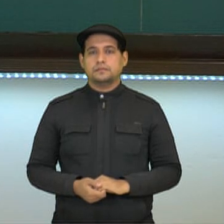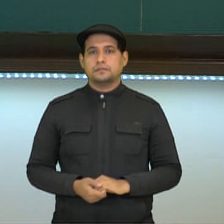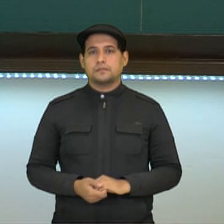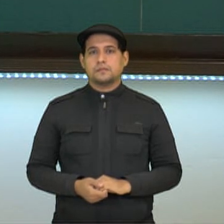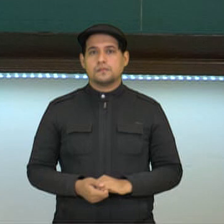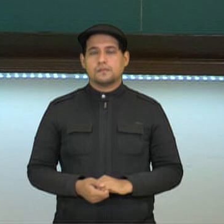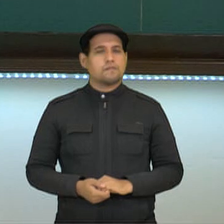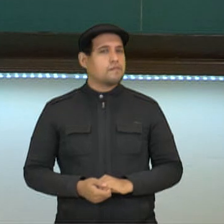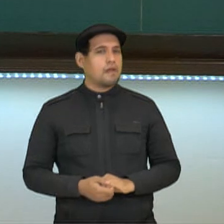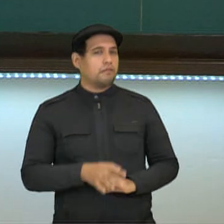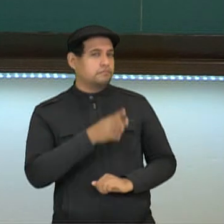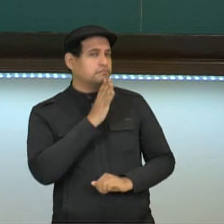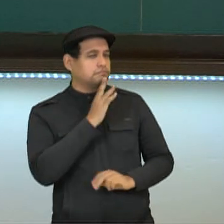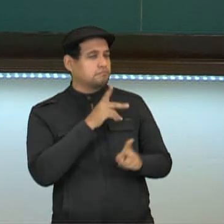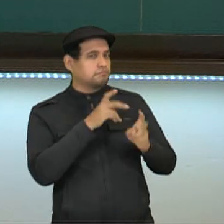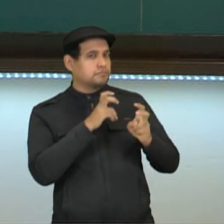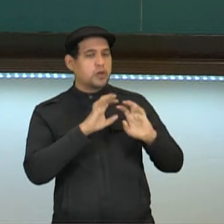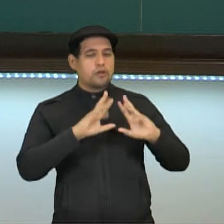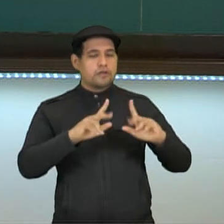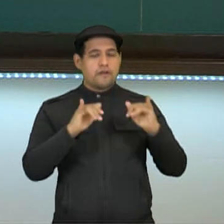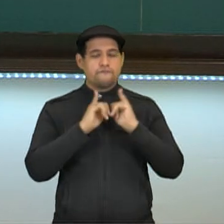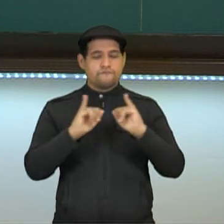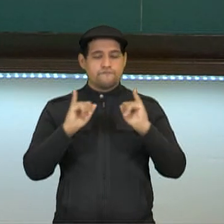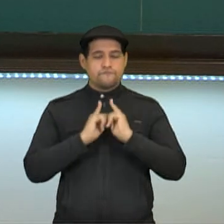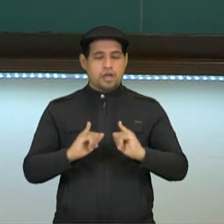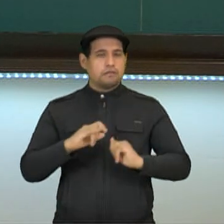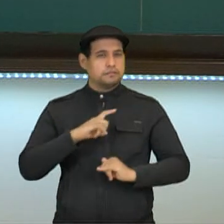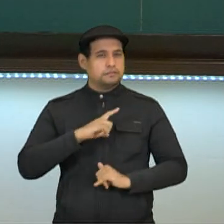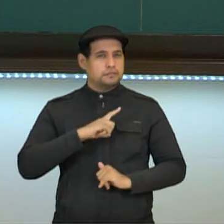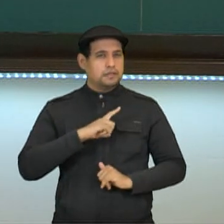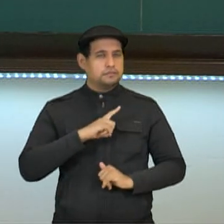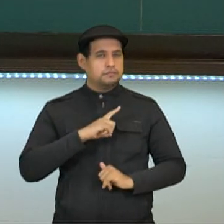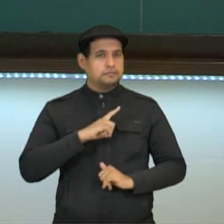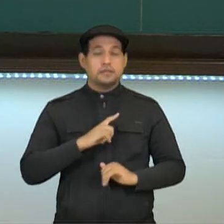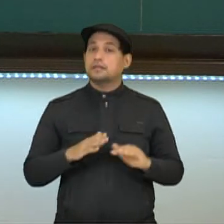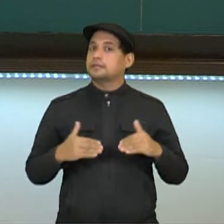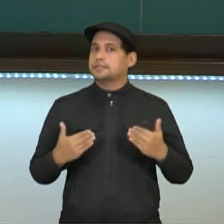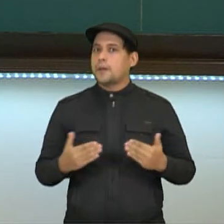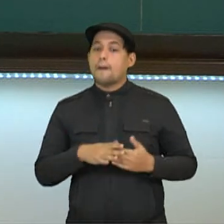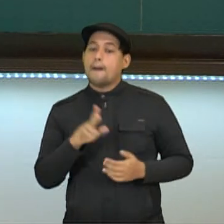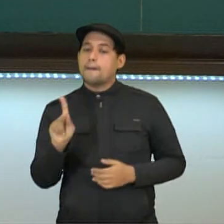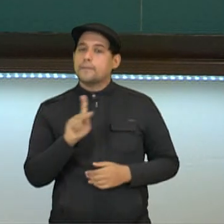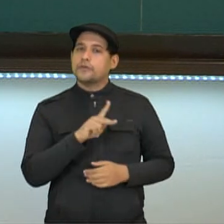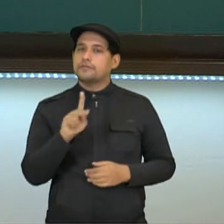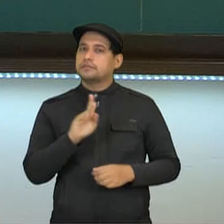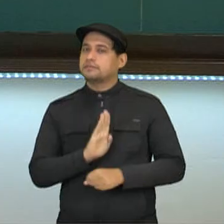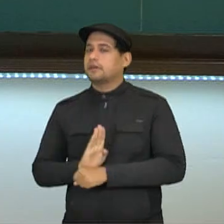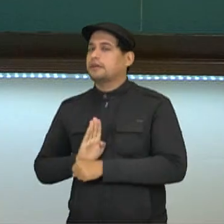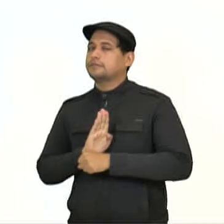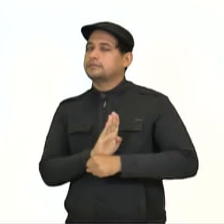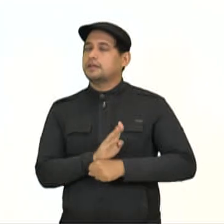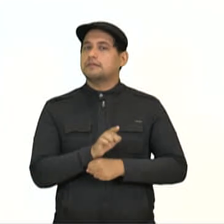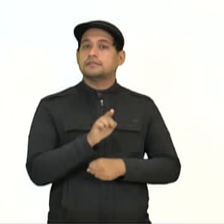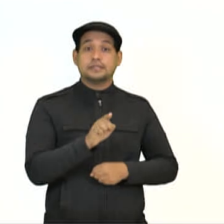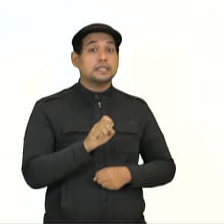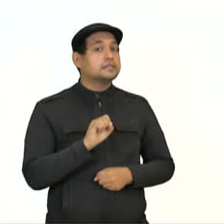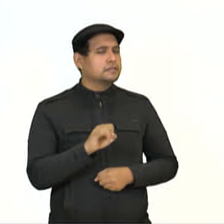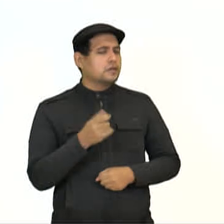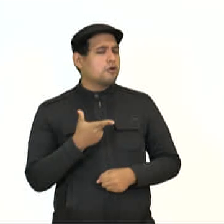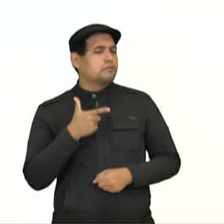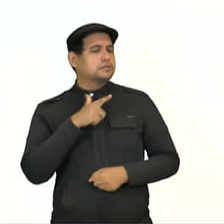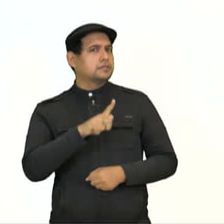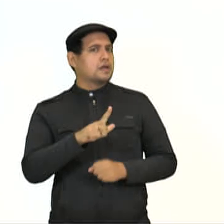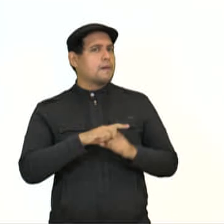Conseguiu encontrar todas as informações? Então vamos lá, a teacher vai te ajudar e se você